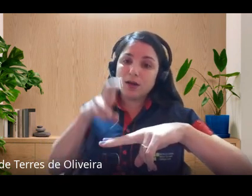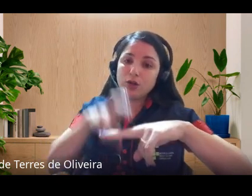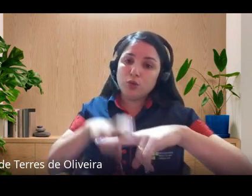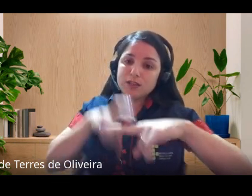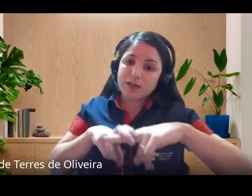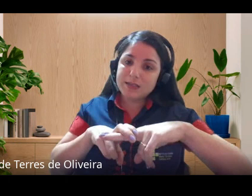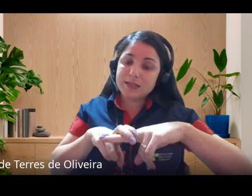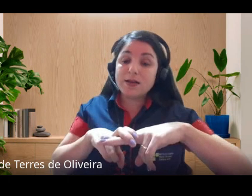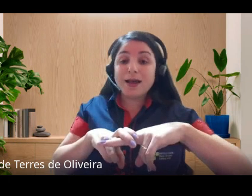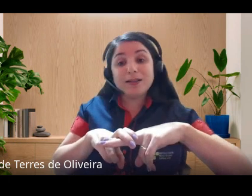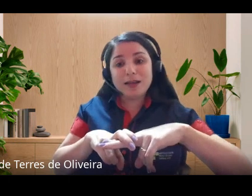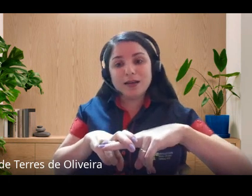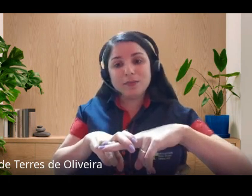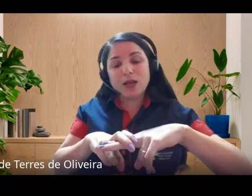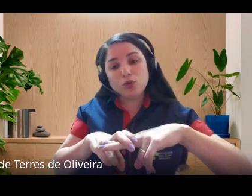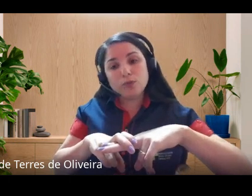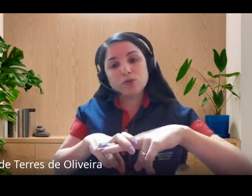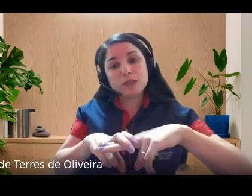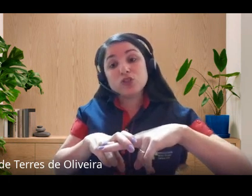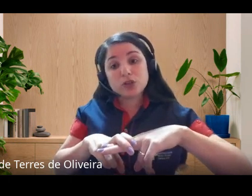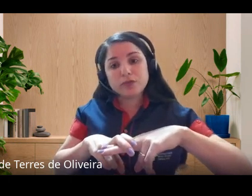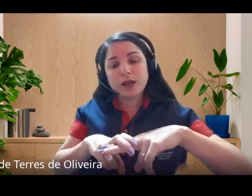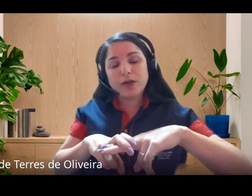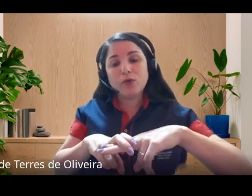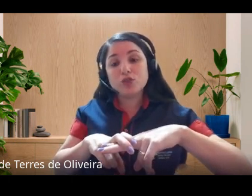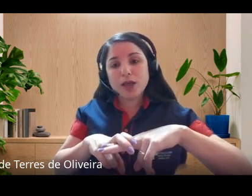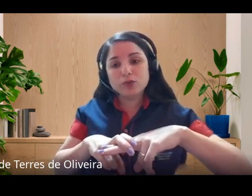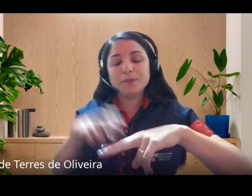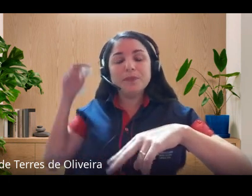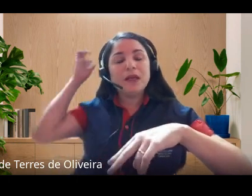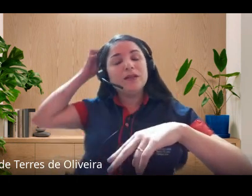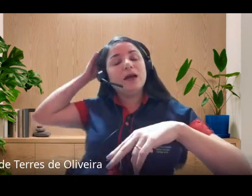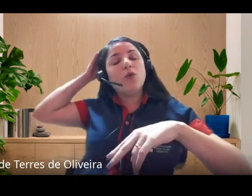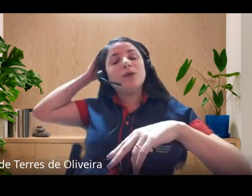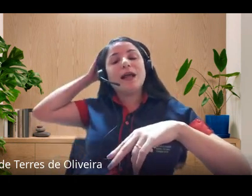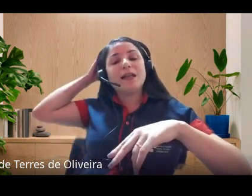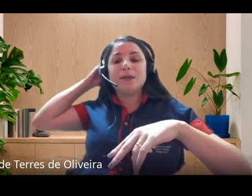sentar. Duas vezes, cadeira é nome, é substantivo, né? É um objeto.